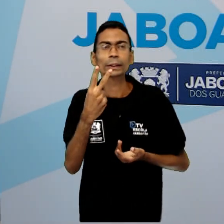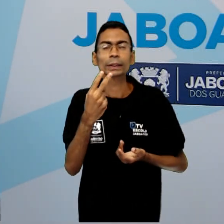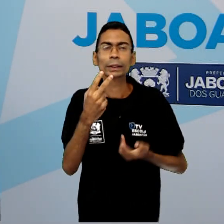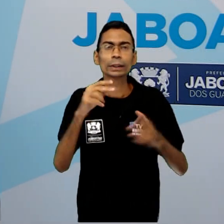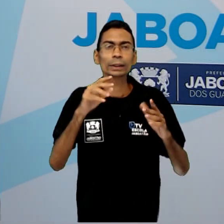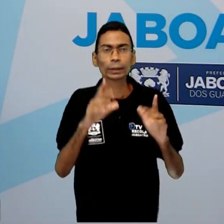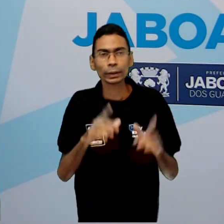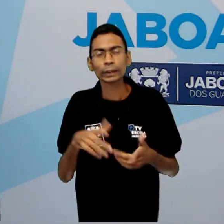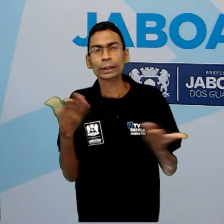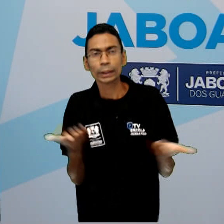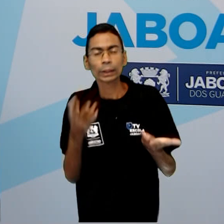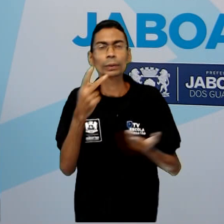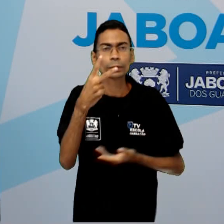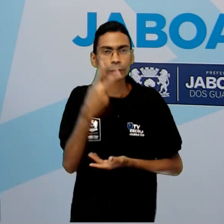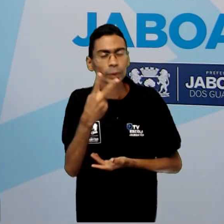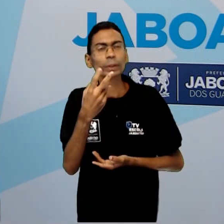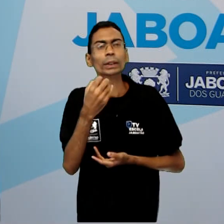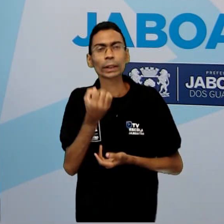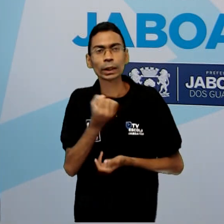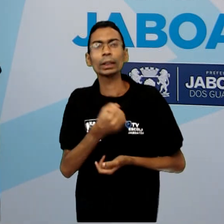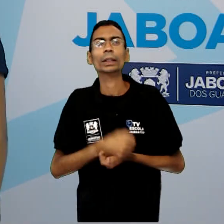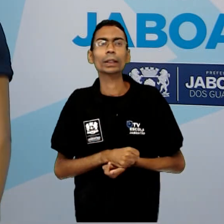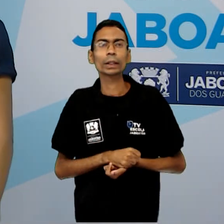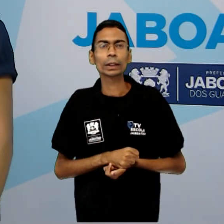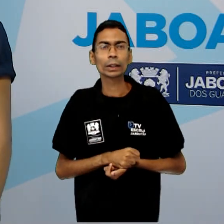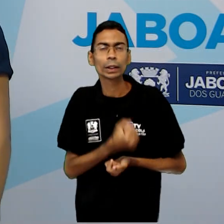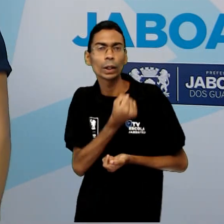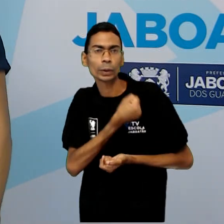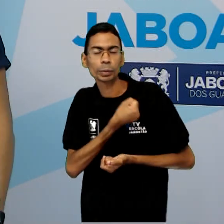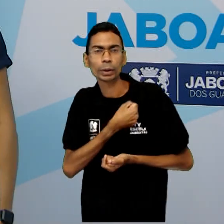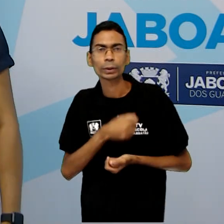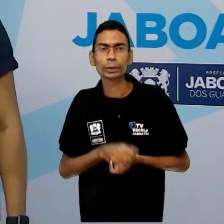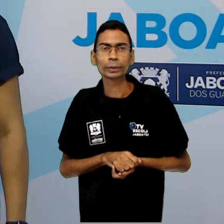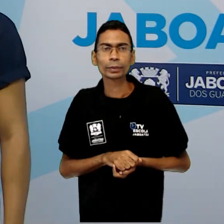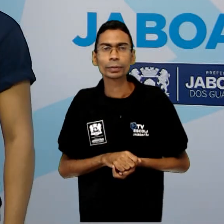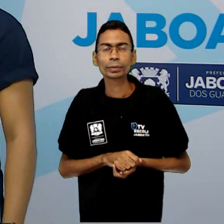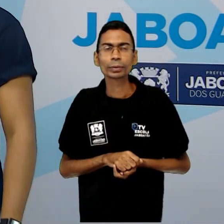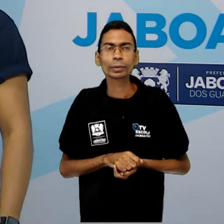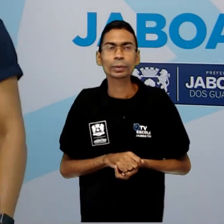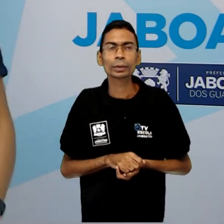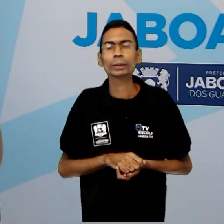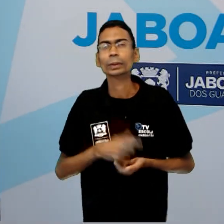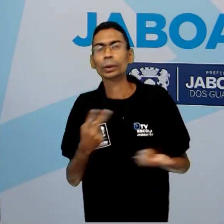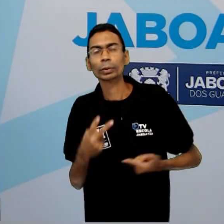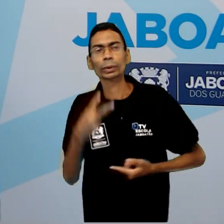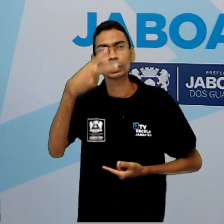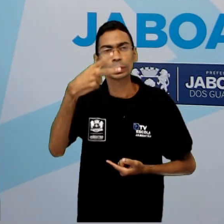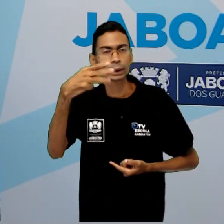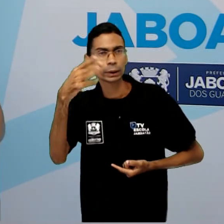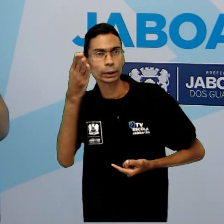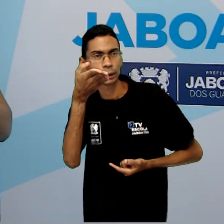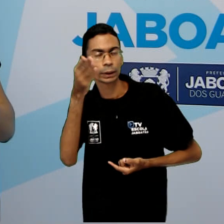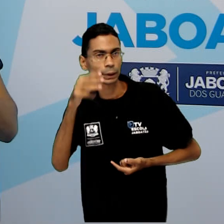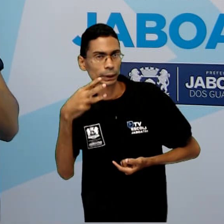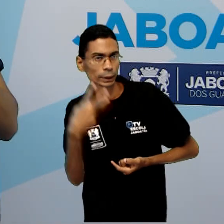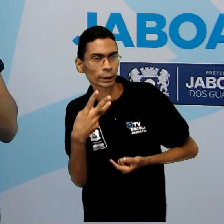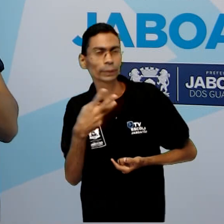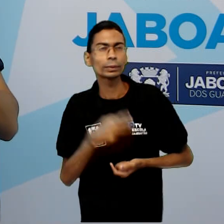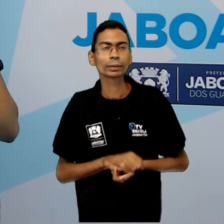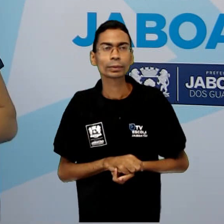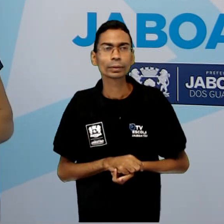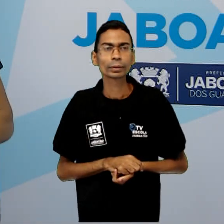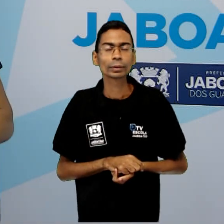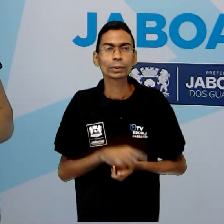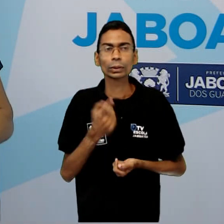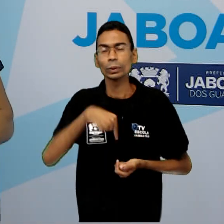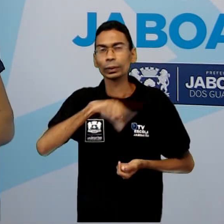numerador. Formamos a fração 2/3. Observem a letra B. Nós temos um hexágono. Esse hexágono foi dividido em